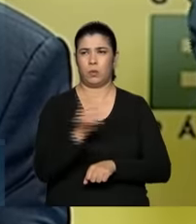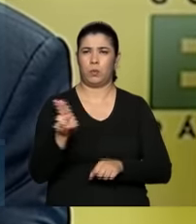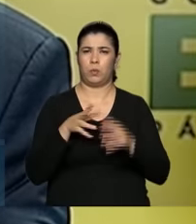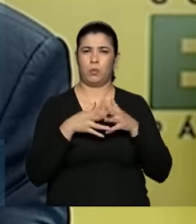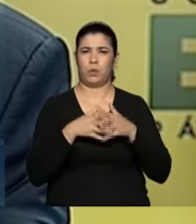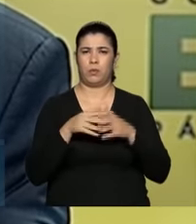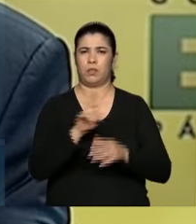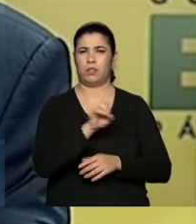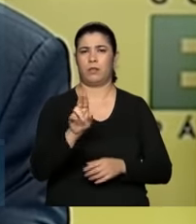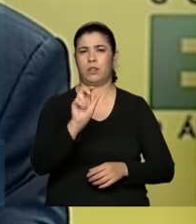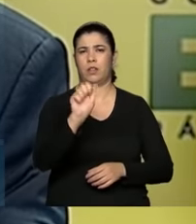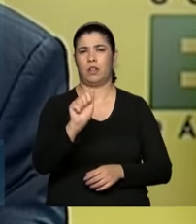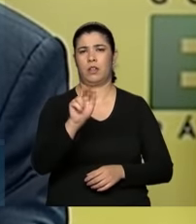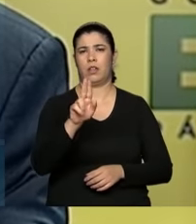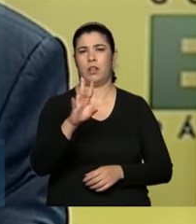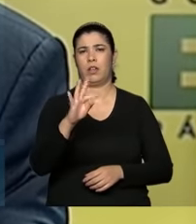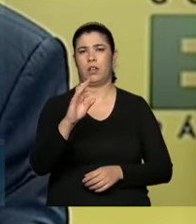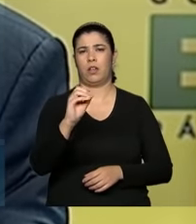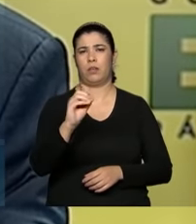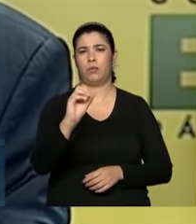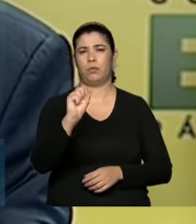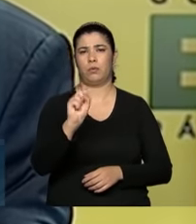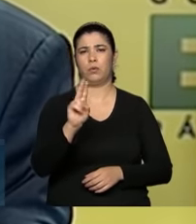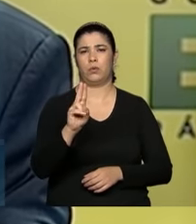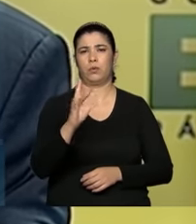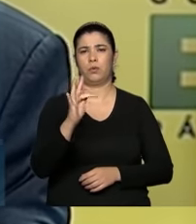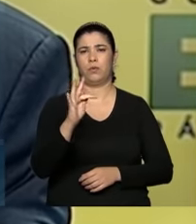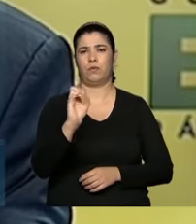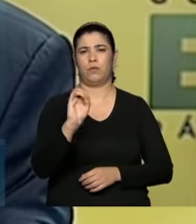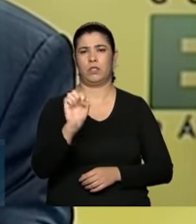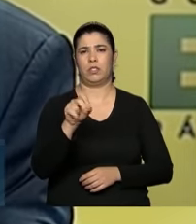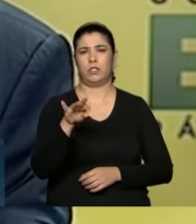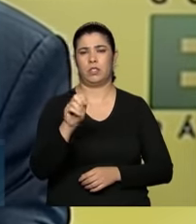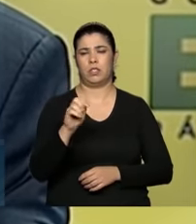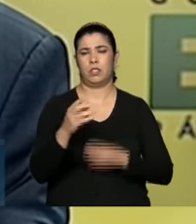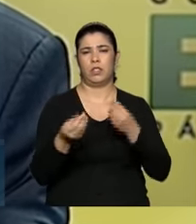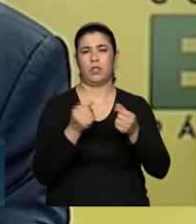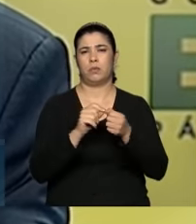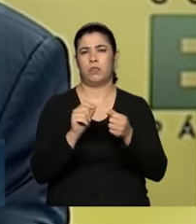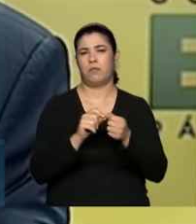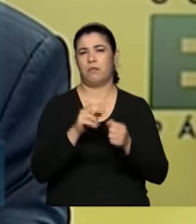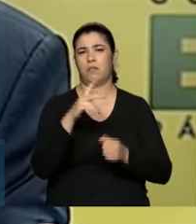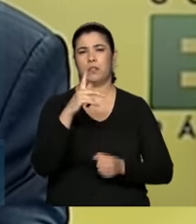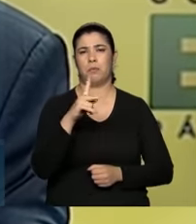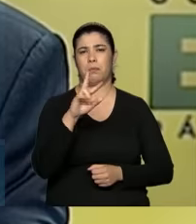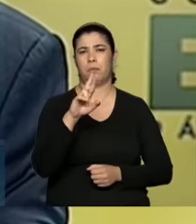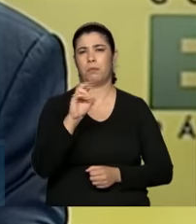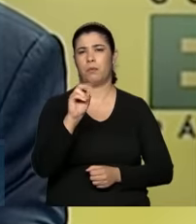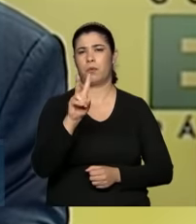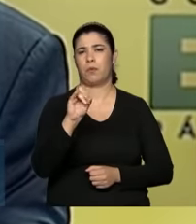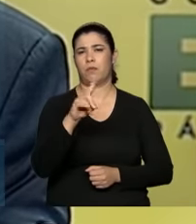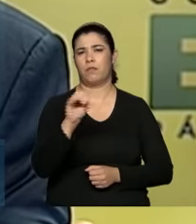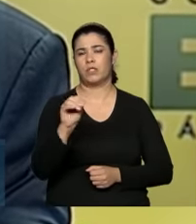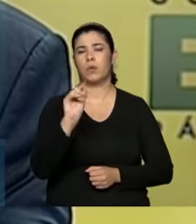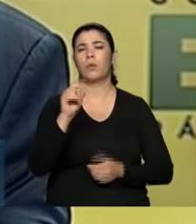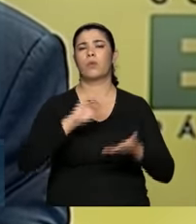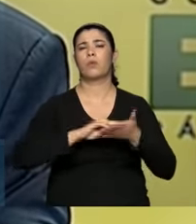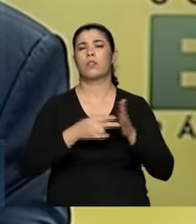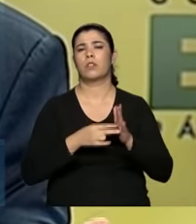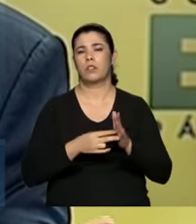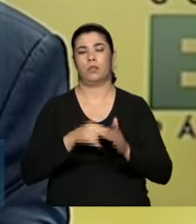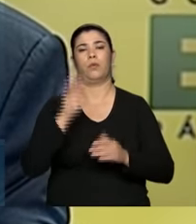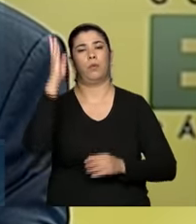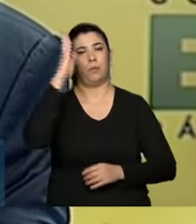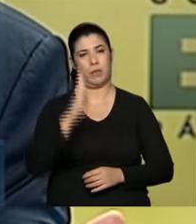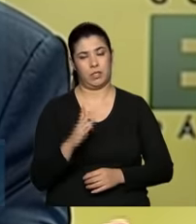acho que é autoprovisão, autossuficiência no provisionamento, no provisão. Em outras palavras, é o Brasil ser